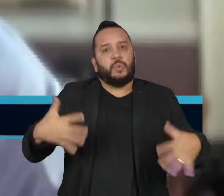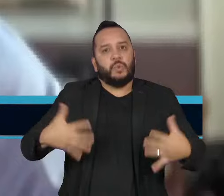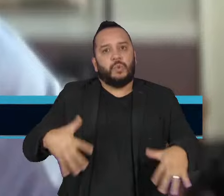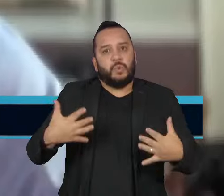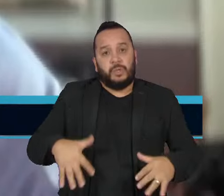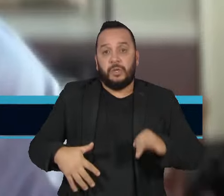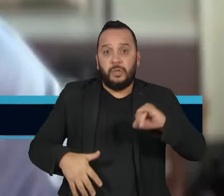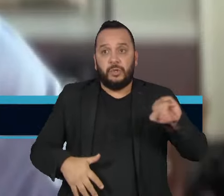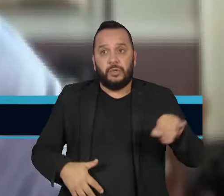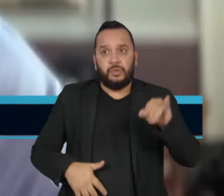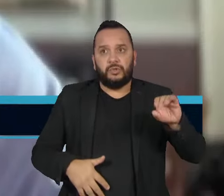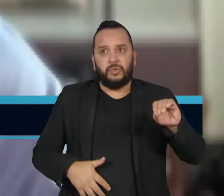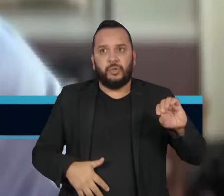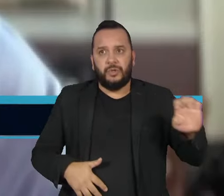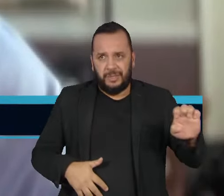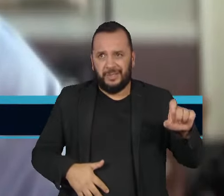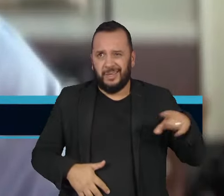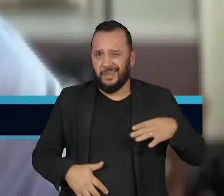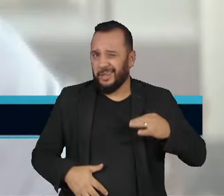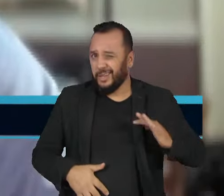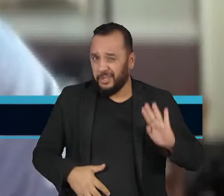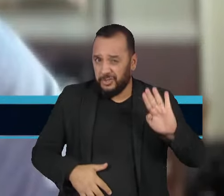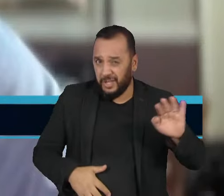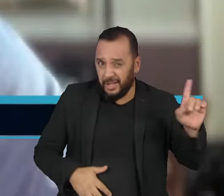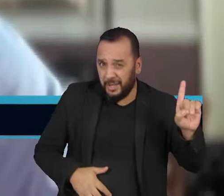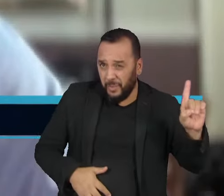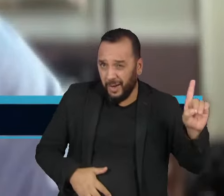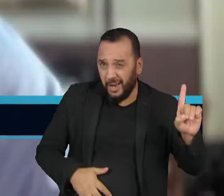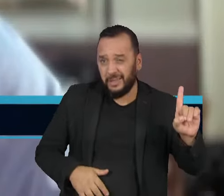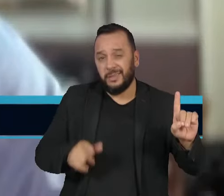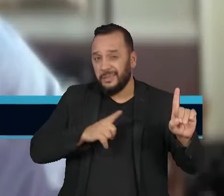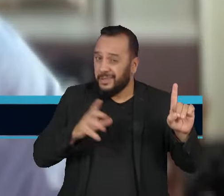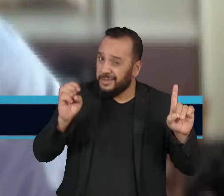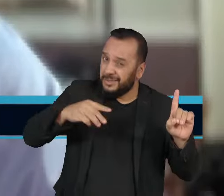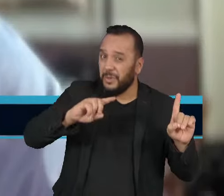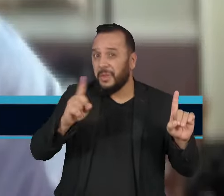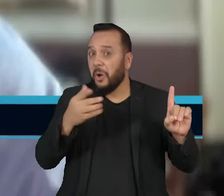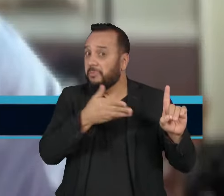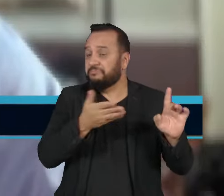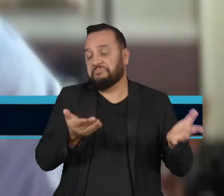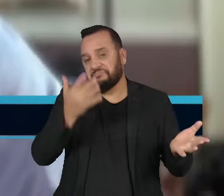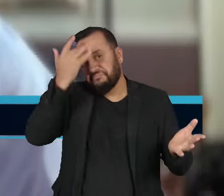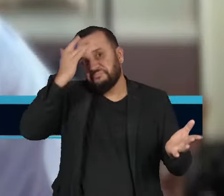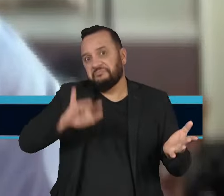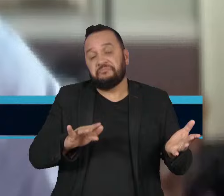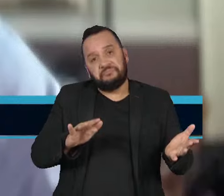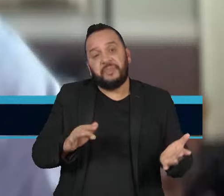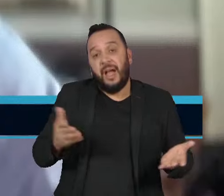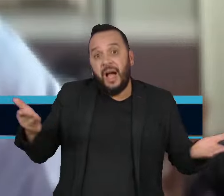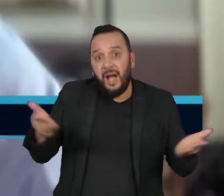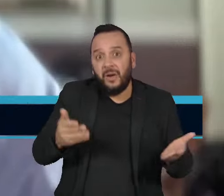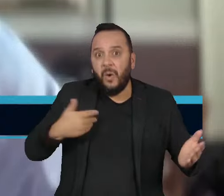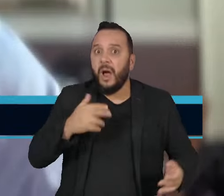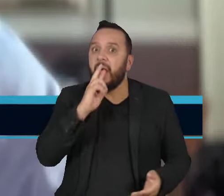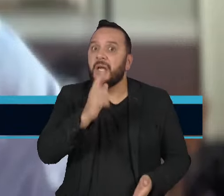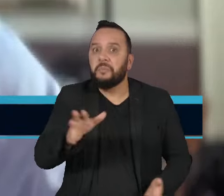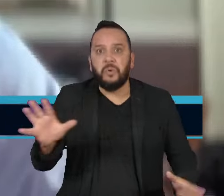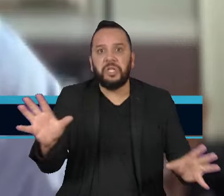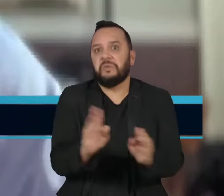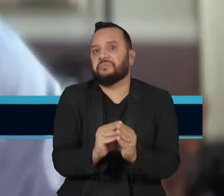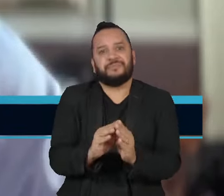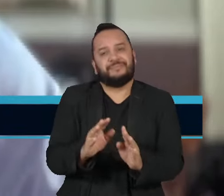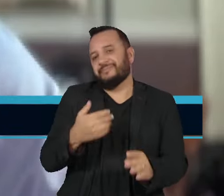Joe Biden vai ser mesmo candidato do Partido Democrata. Então, eu considero que qualquer conclusão tomada há quase